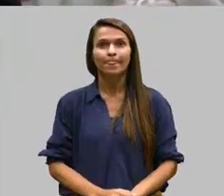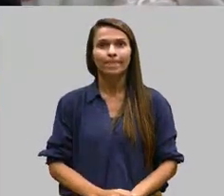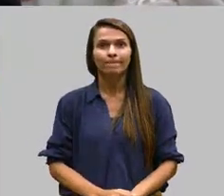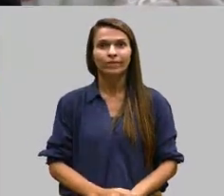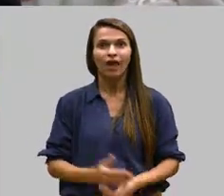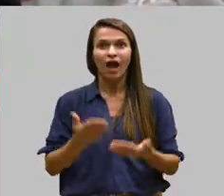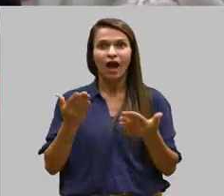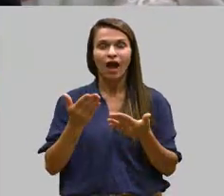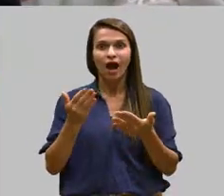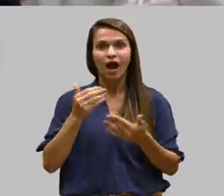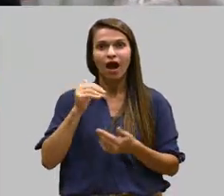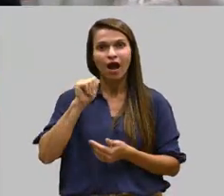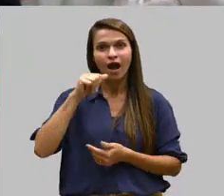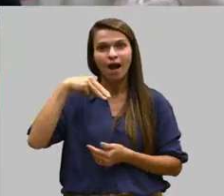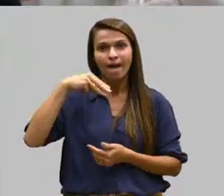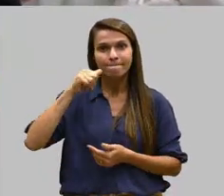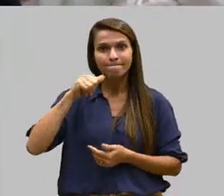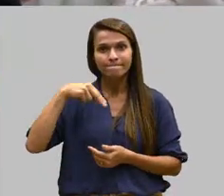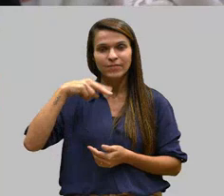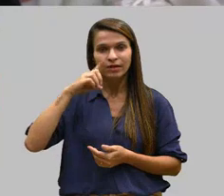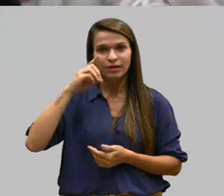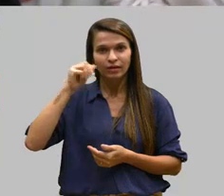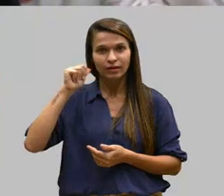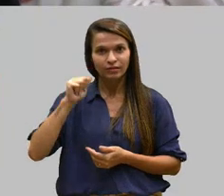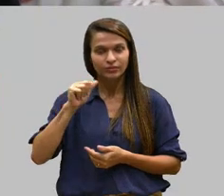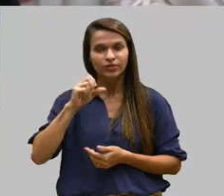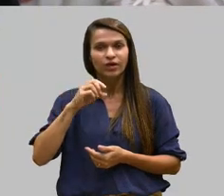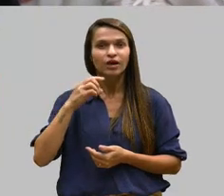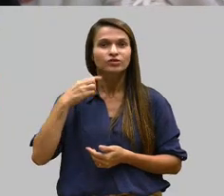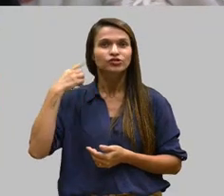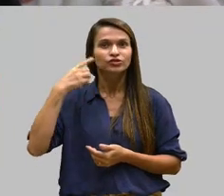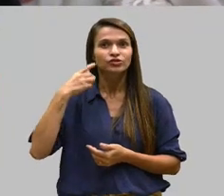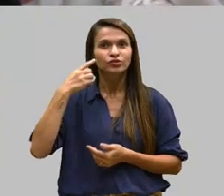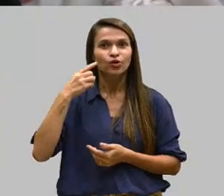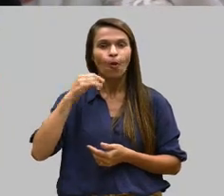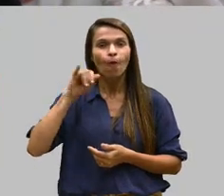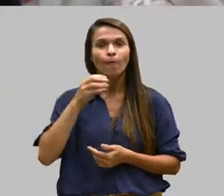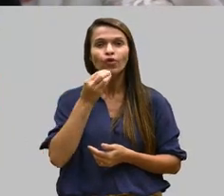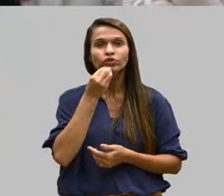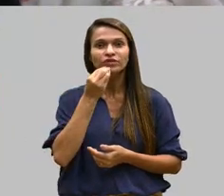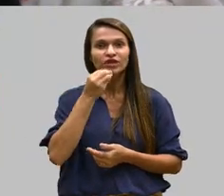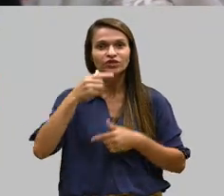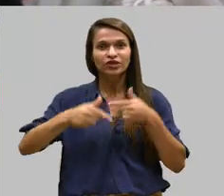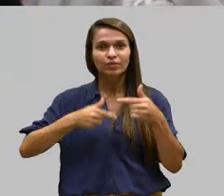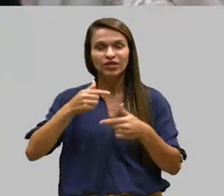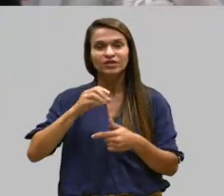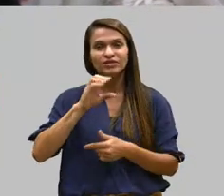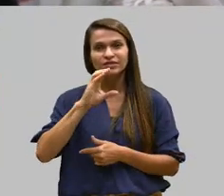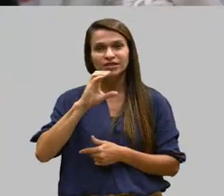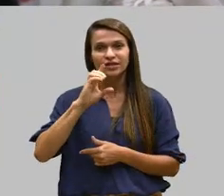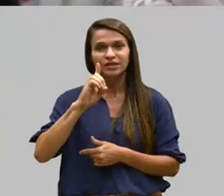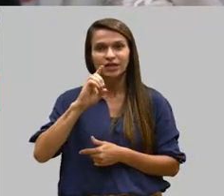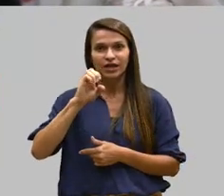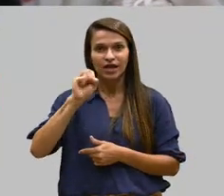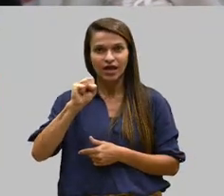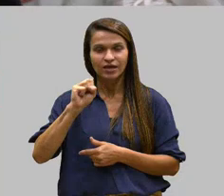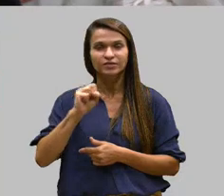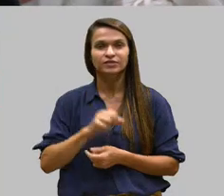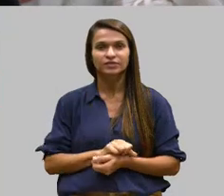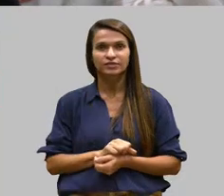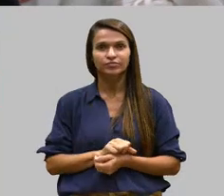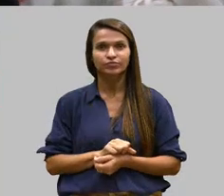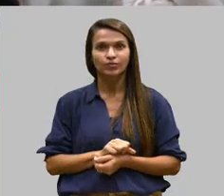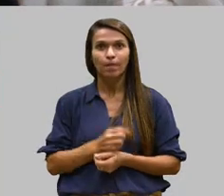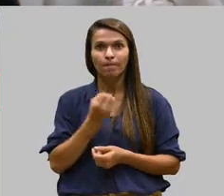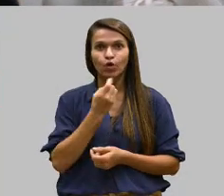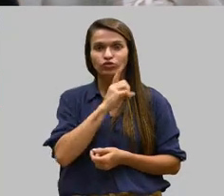Amanda se queira Carvalho diretor de articulação de oportunidade de trabalho é bom dia a todos e a